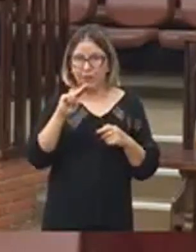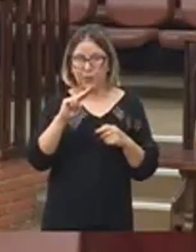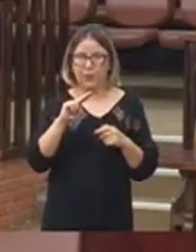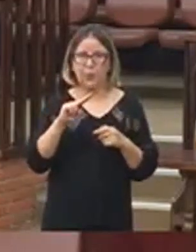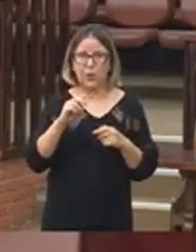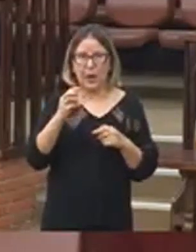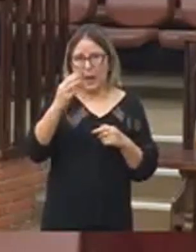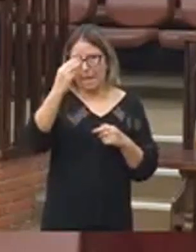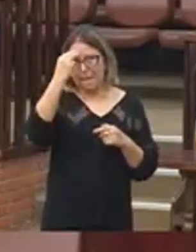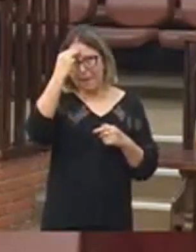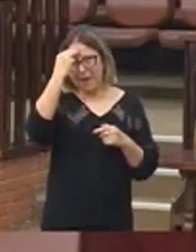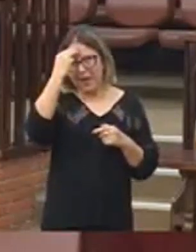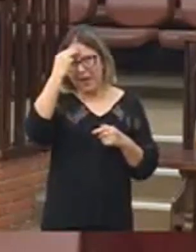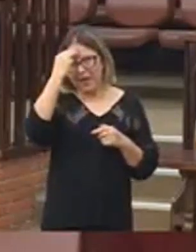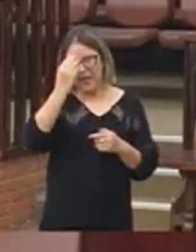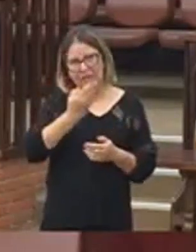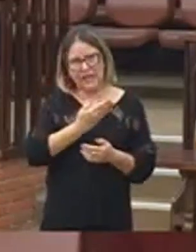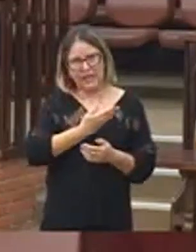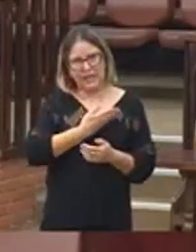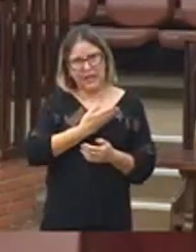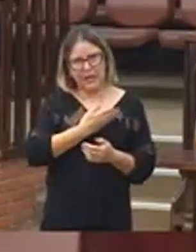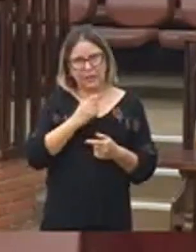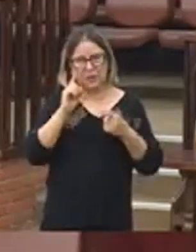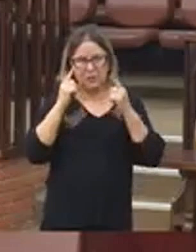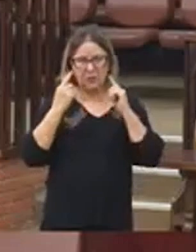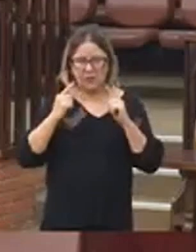Nem porque ele amava Lázaro.